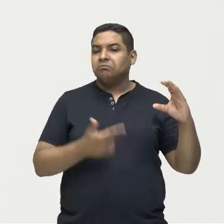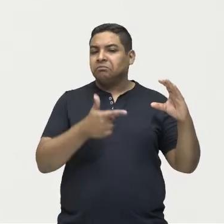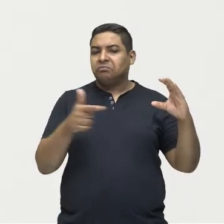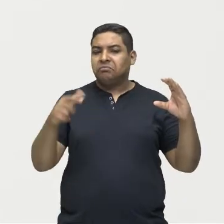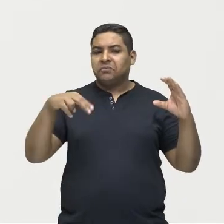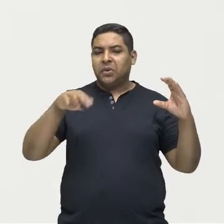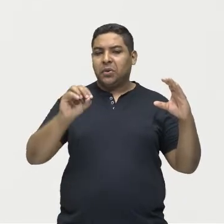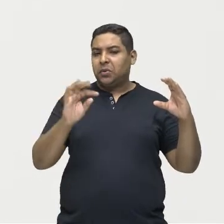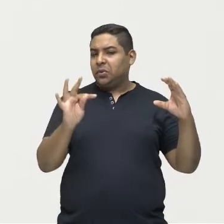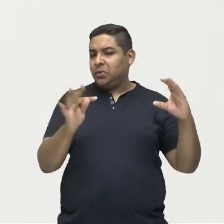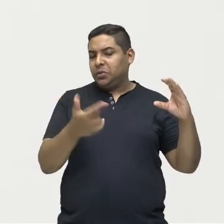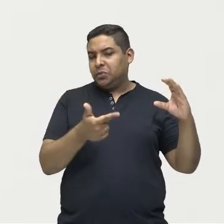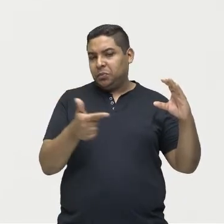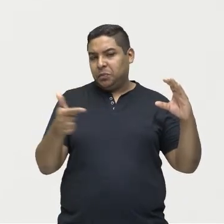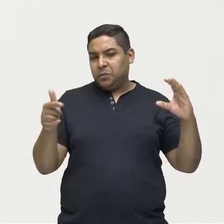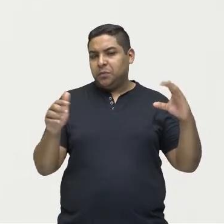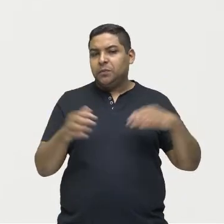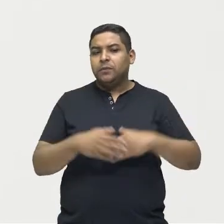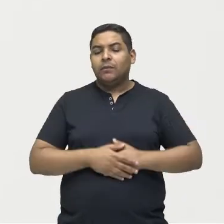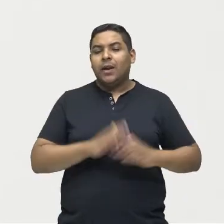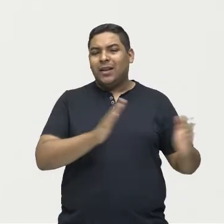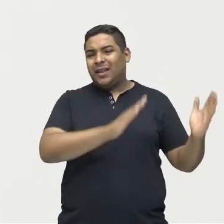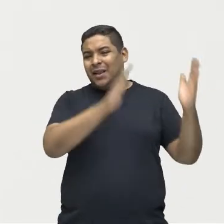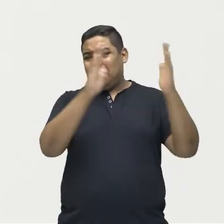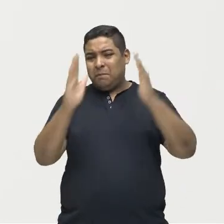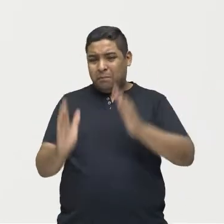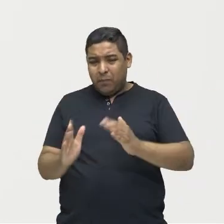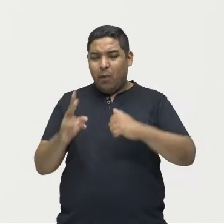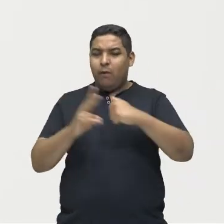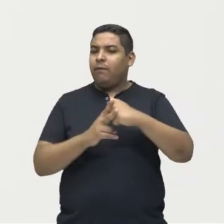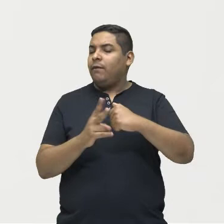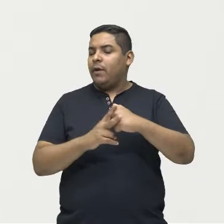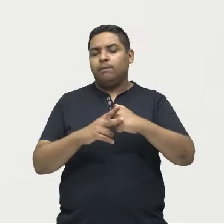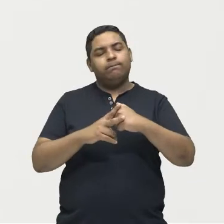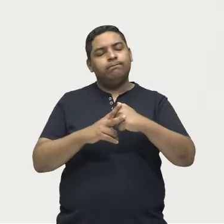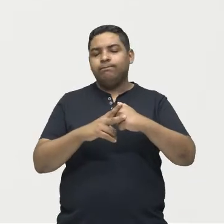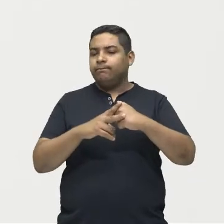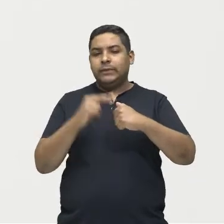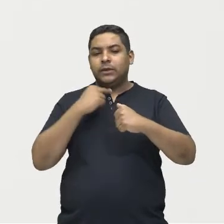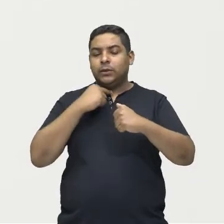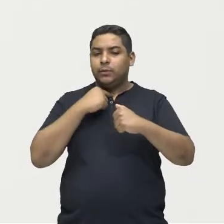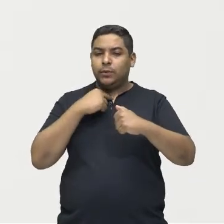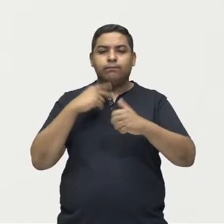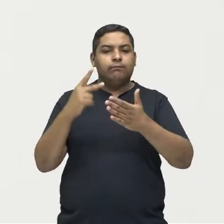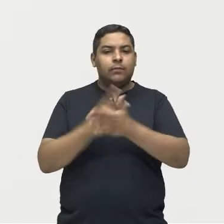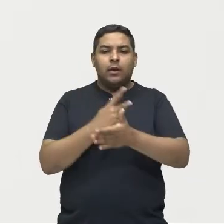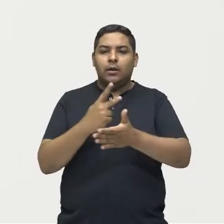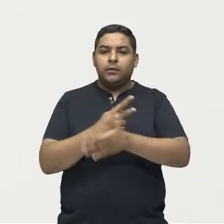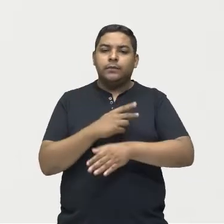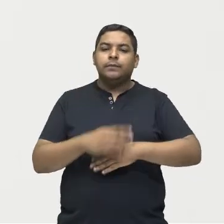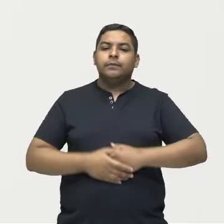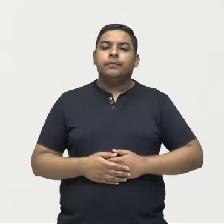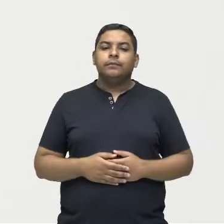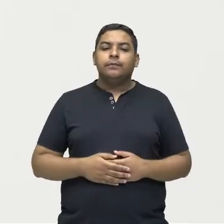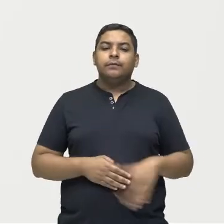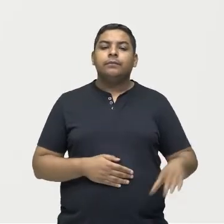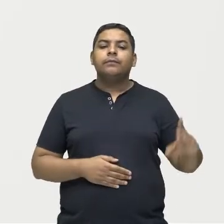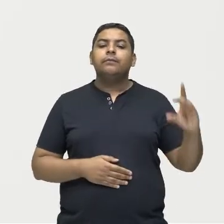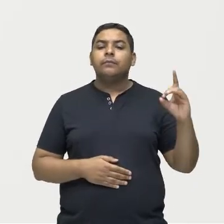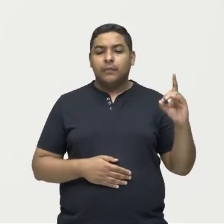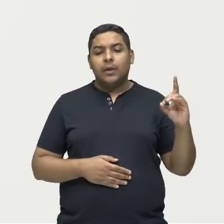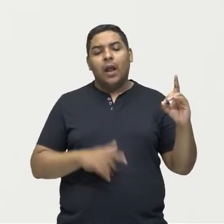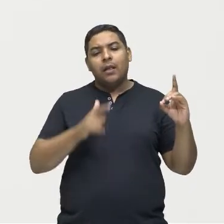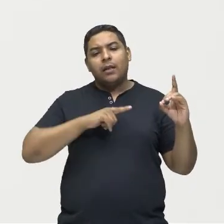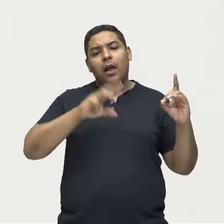not aqui na sequência. Ele está aqui, ó, depois do verbo. Isso não pode, não está correto essa estrutura. Na letra D, eu até tenho